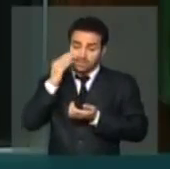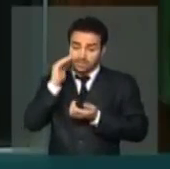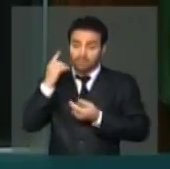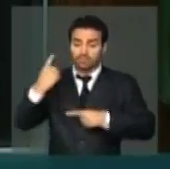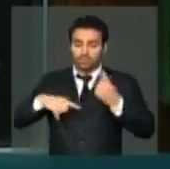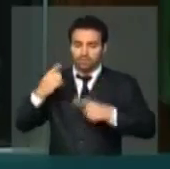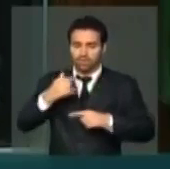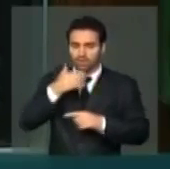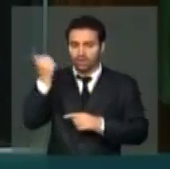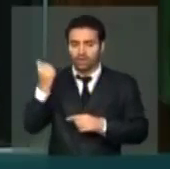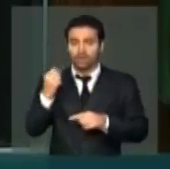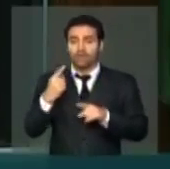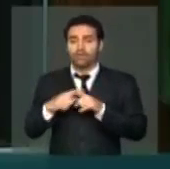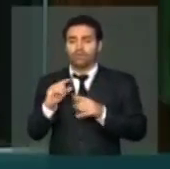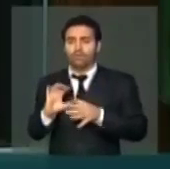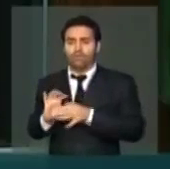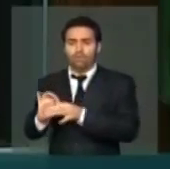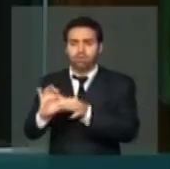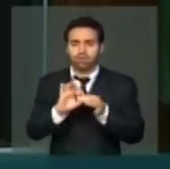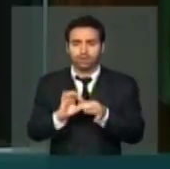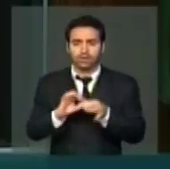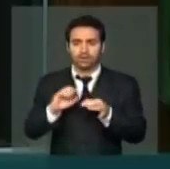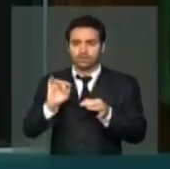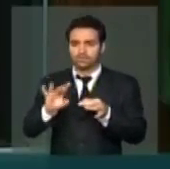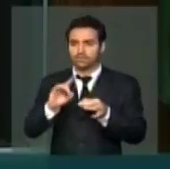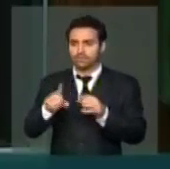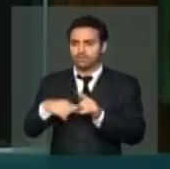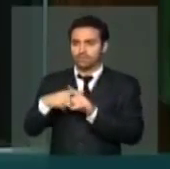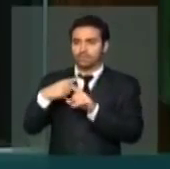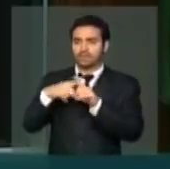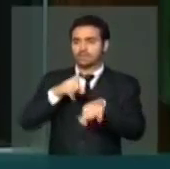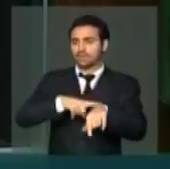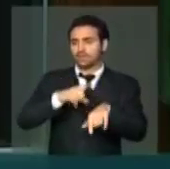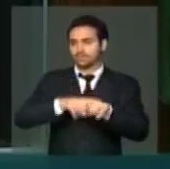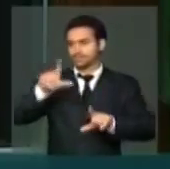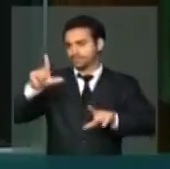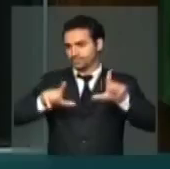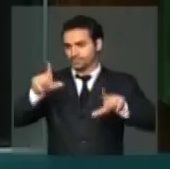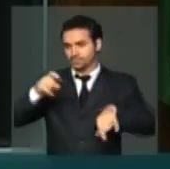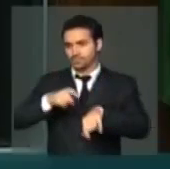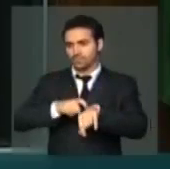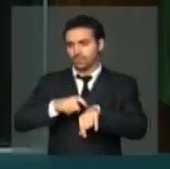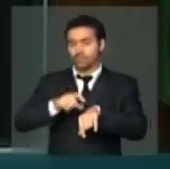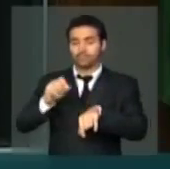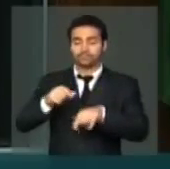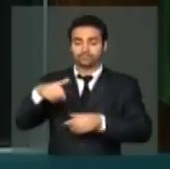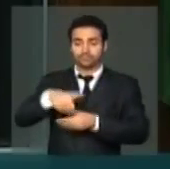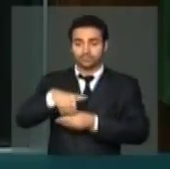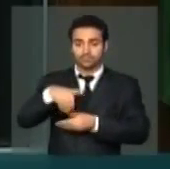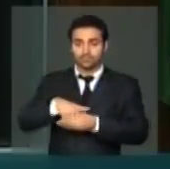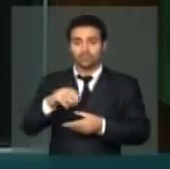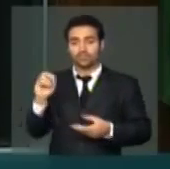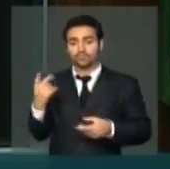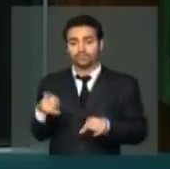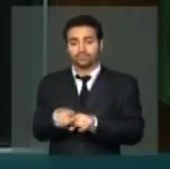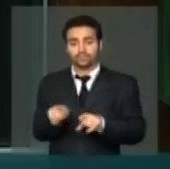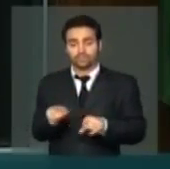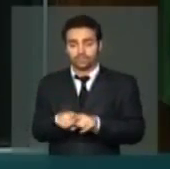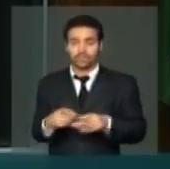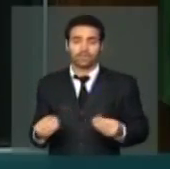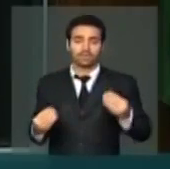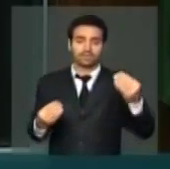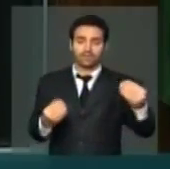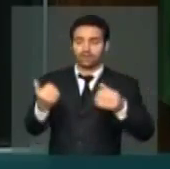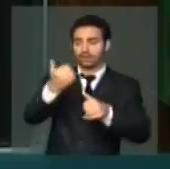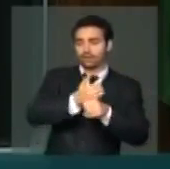dos partidos não se resume à soma dos tempos de televisão no período eleitoral e nem mesmo à distribuição de ministérios e